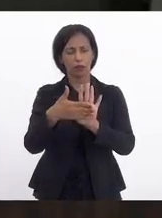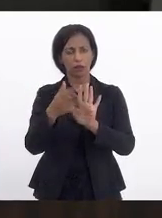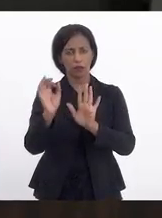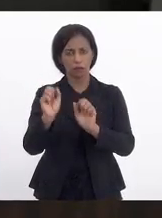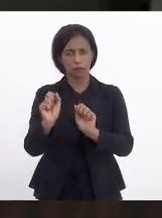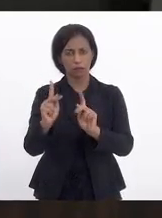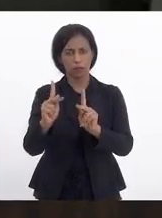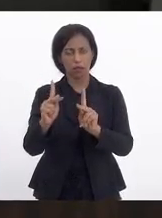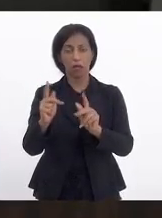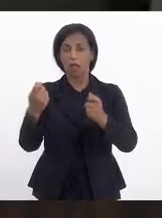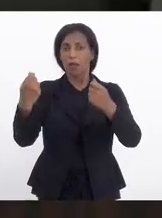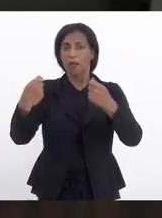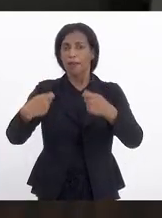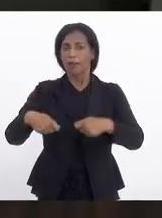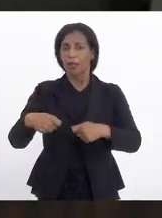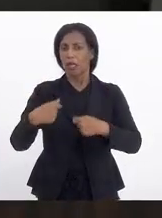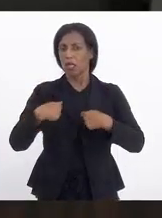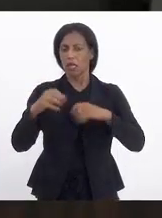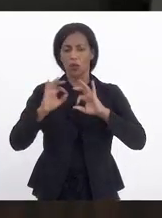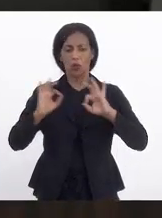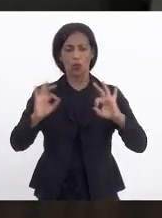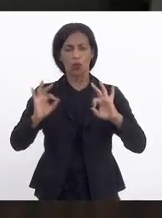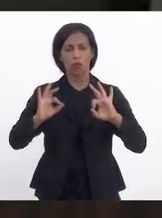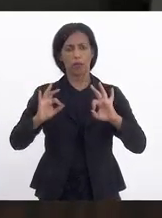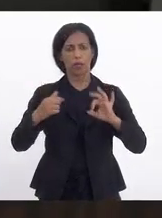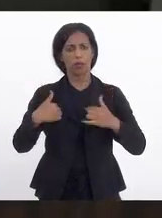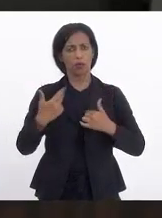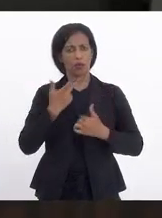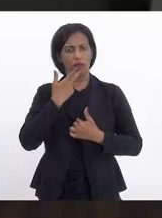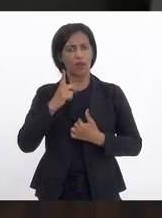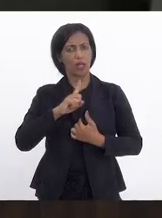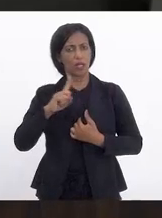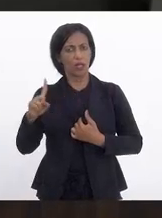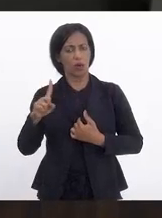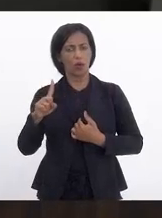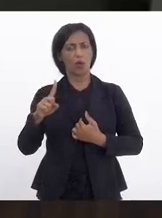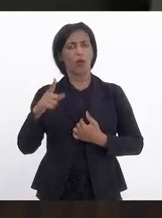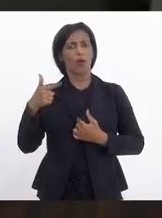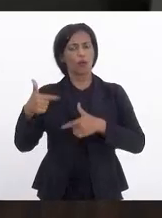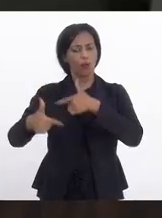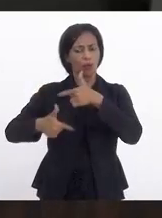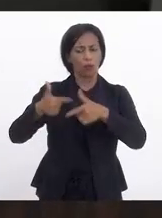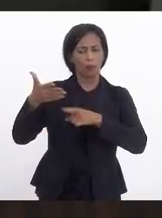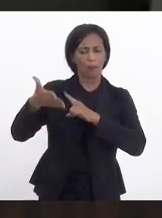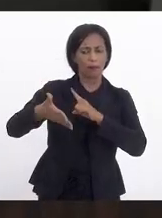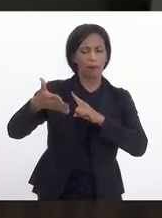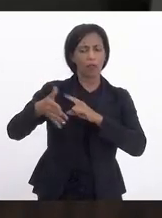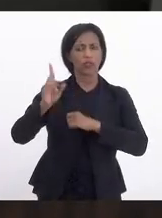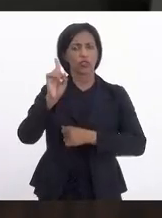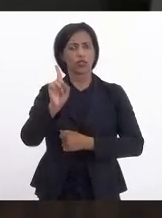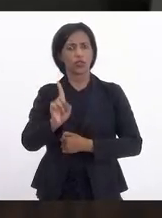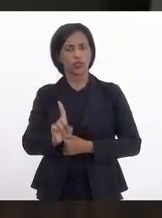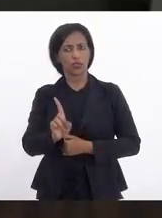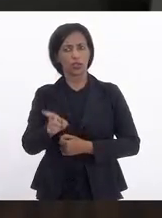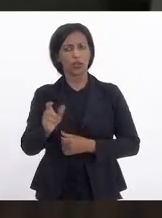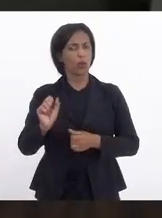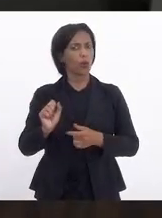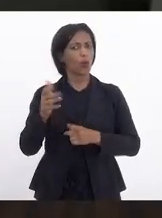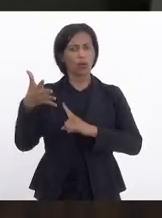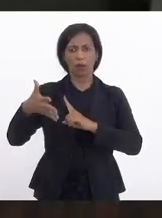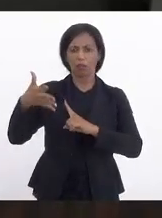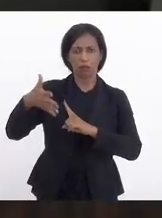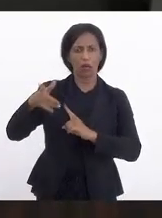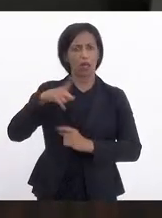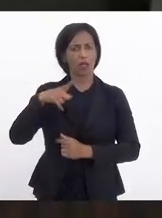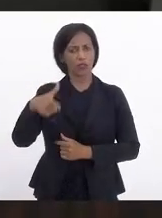precisa e nenhum momento aqui eu me liguei foi um seminário de direito aí ela falou mas é assim mesmo todo qualquer tipo de seminário a